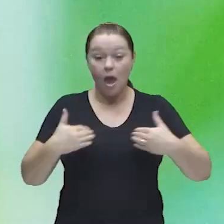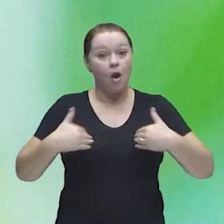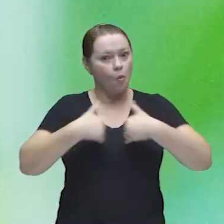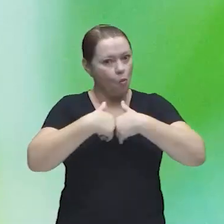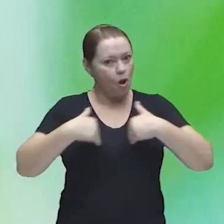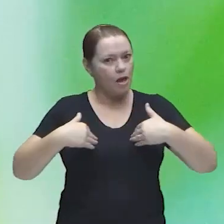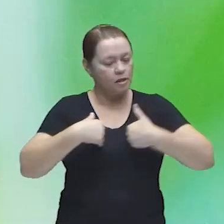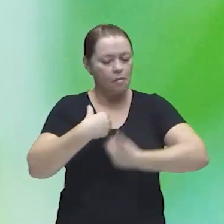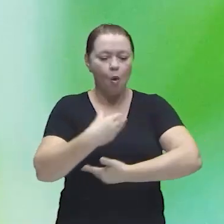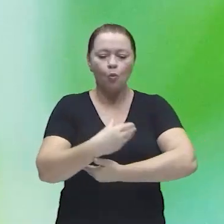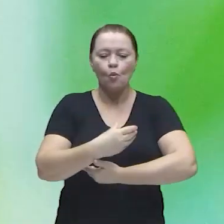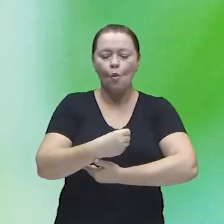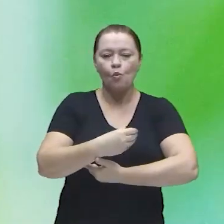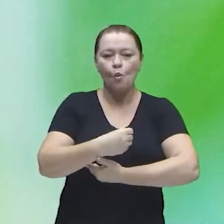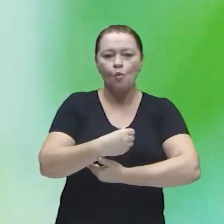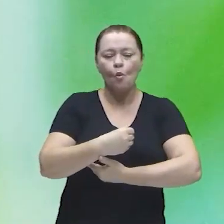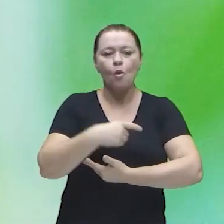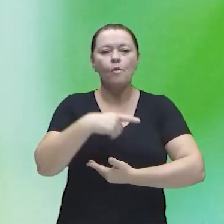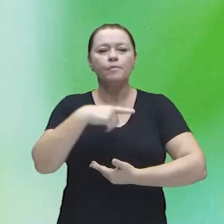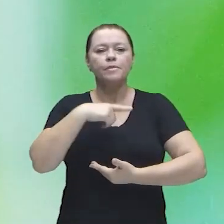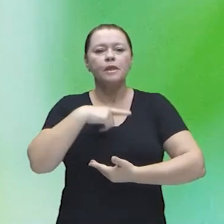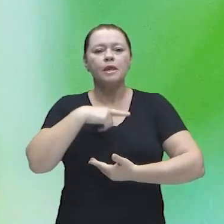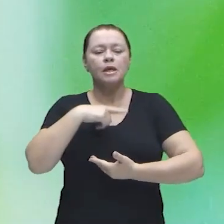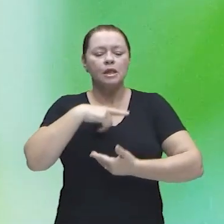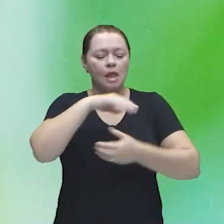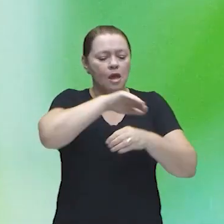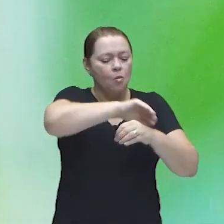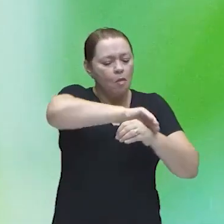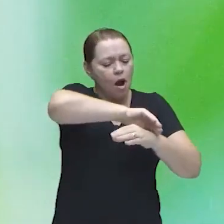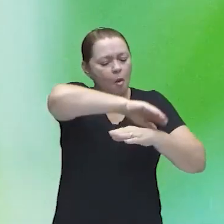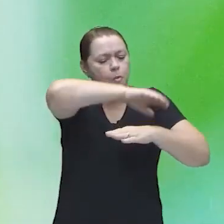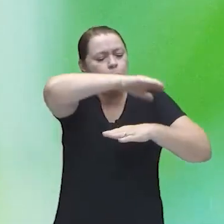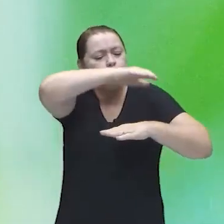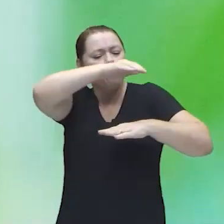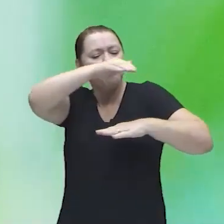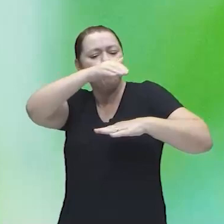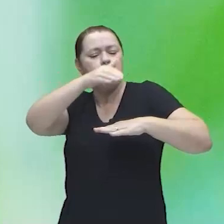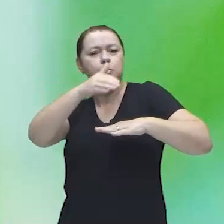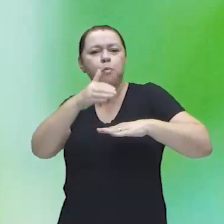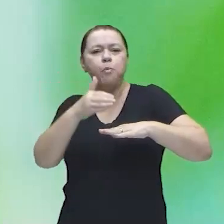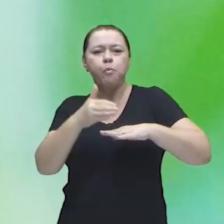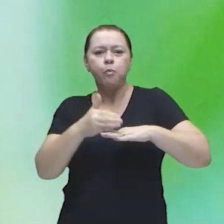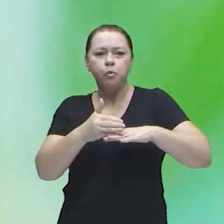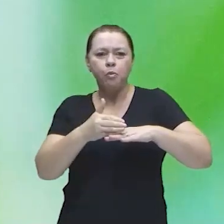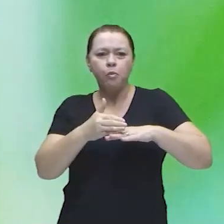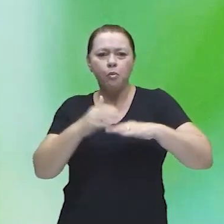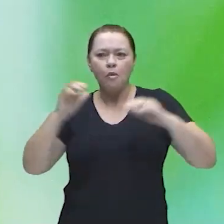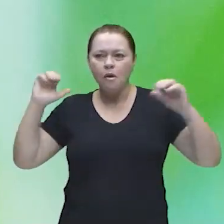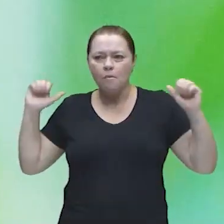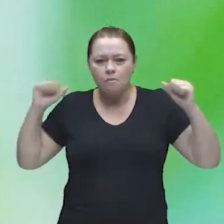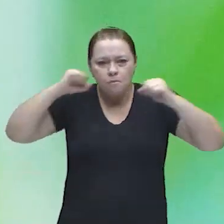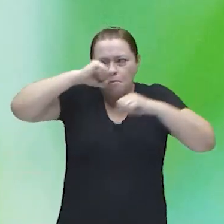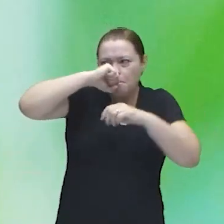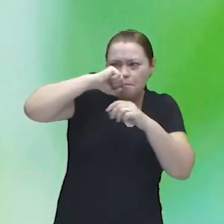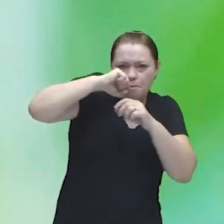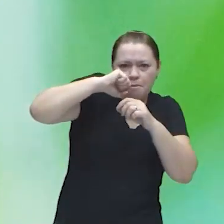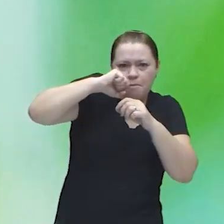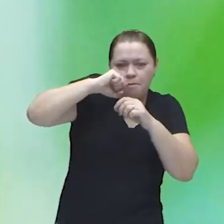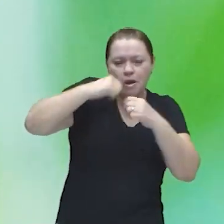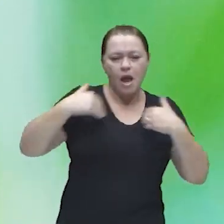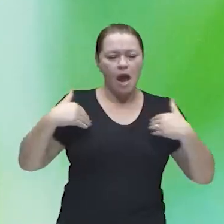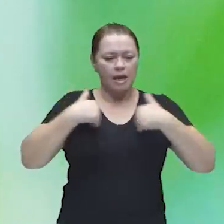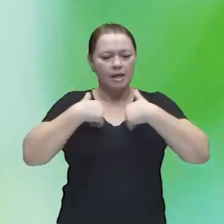mamífero que possui uma espécie de carapaça. Você sabe o que é isso? É aquelas armaduras, aqueles animais que